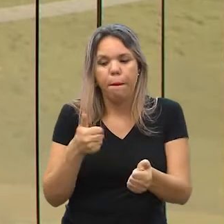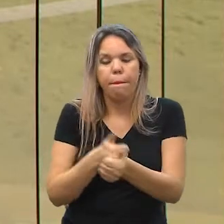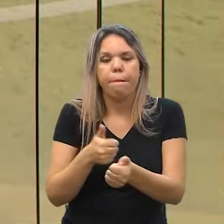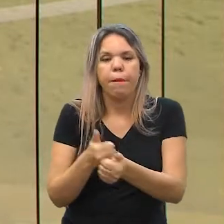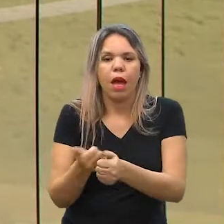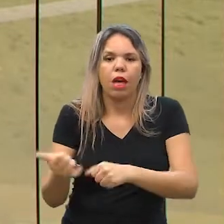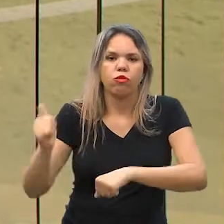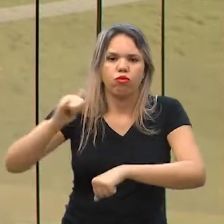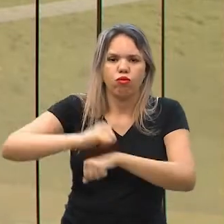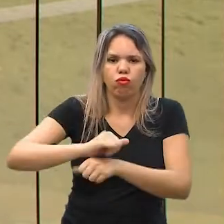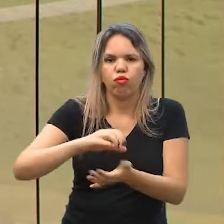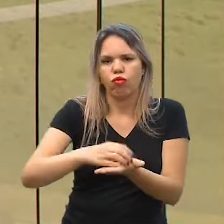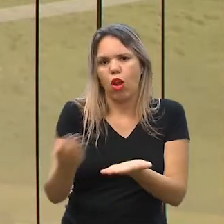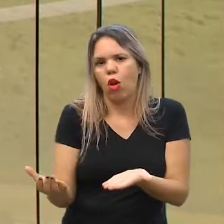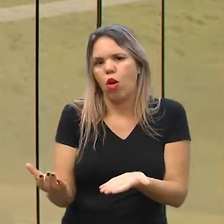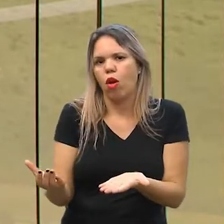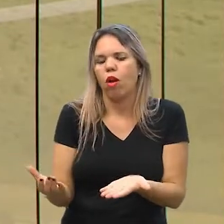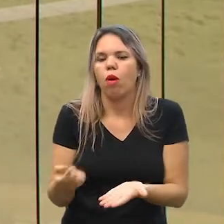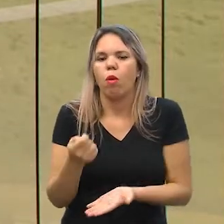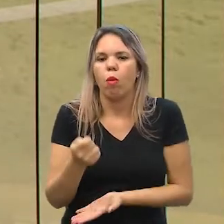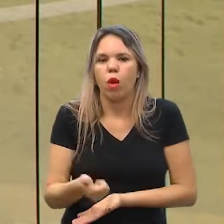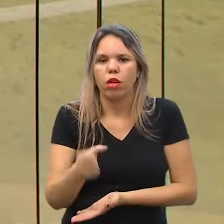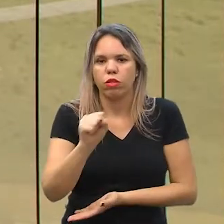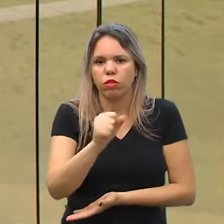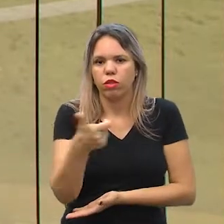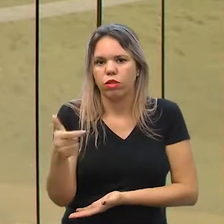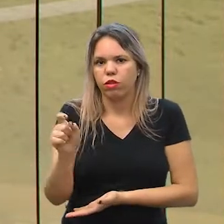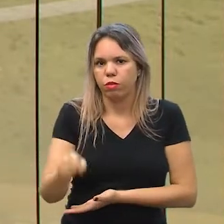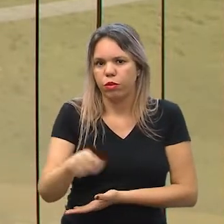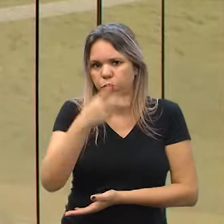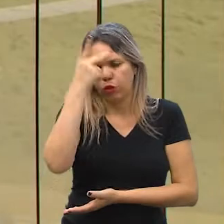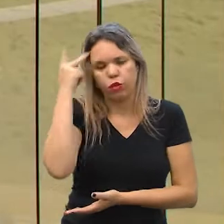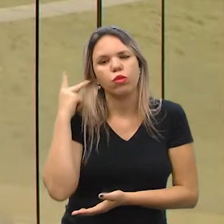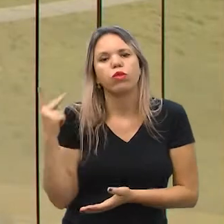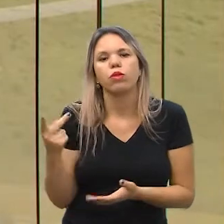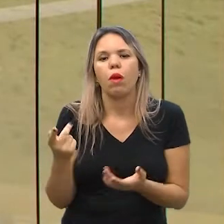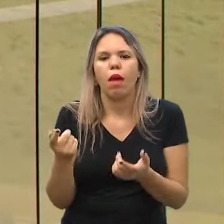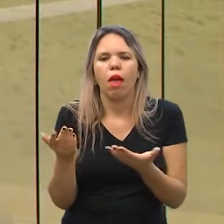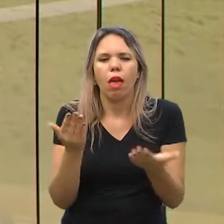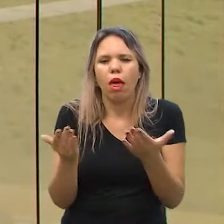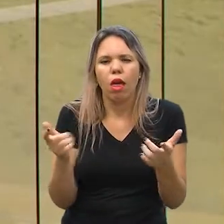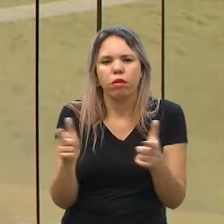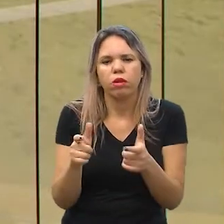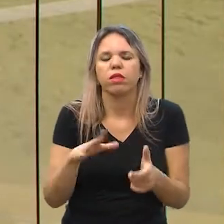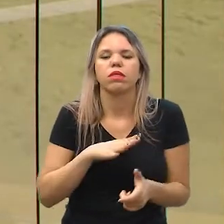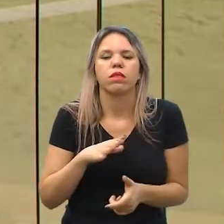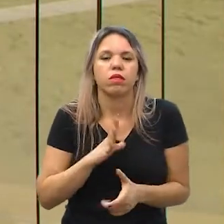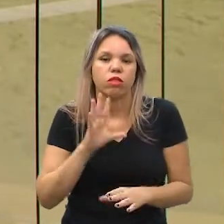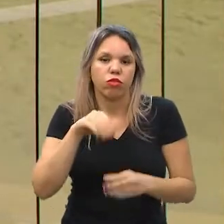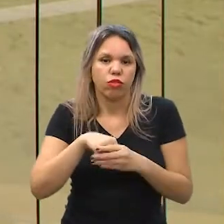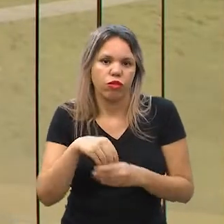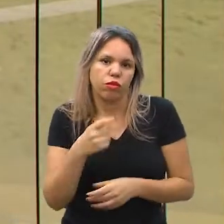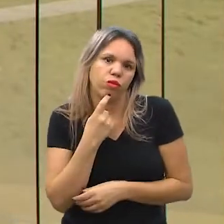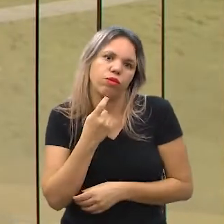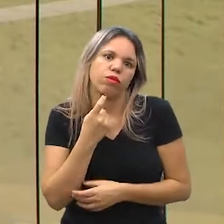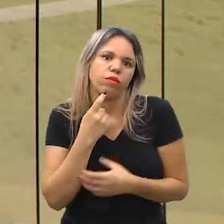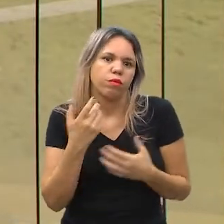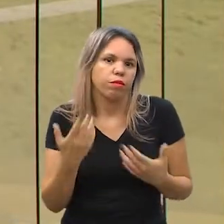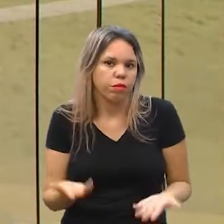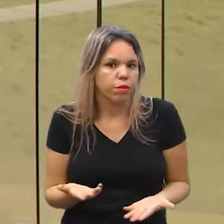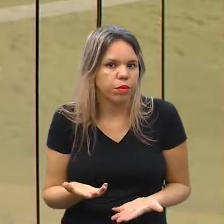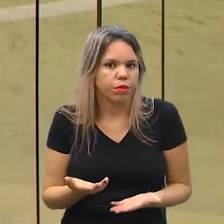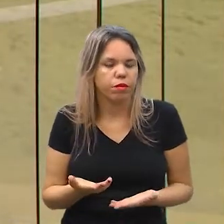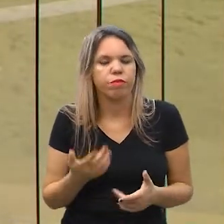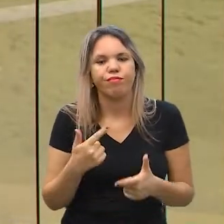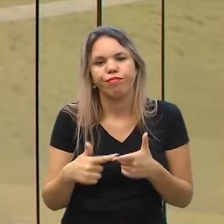Aeroporto Internacional de Viracopos, hoje com quase 82 mil pessoas, uma pequena cidade dentro da cidade de Campinas,